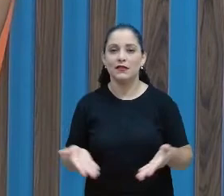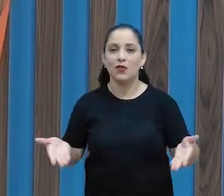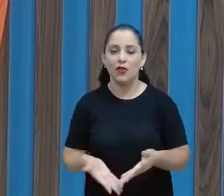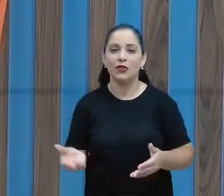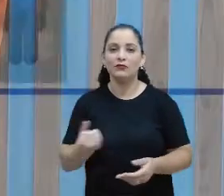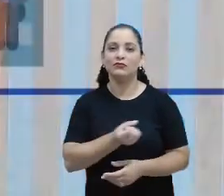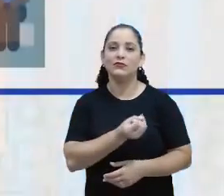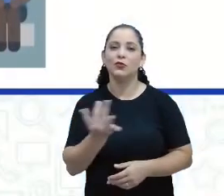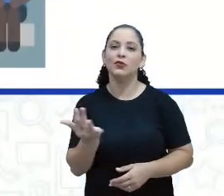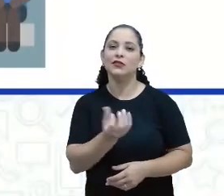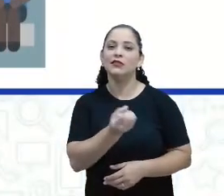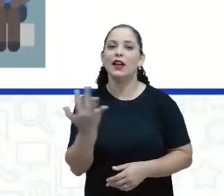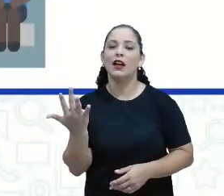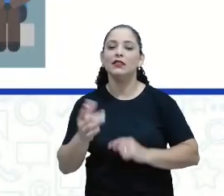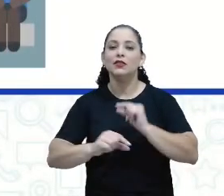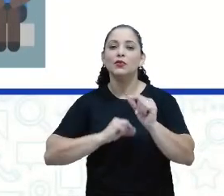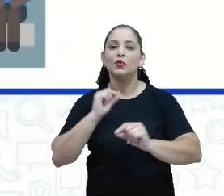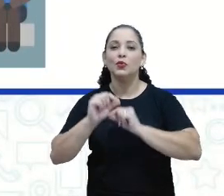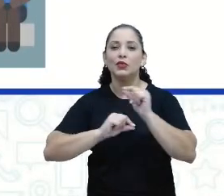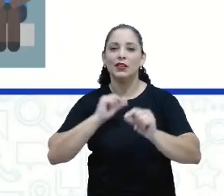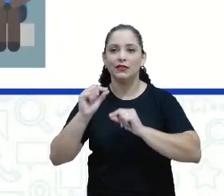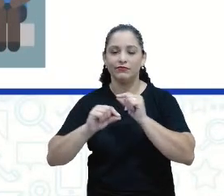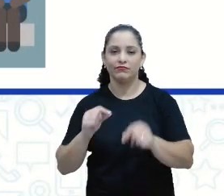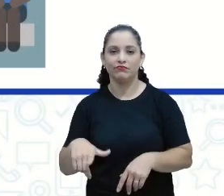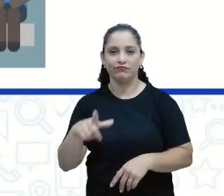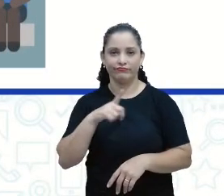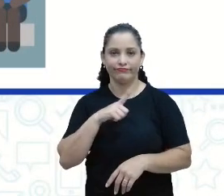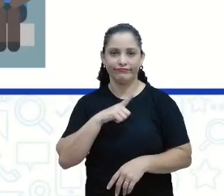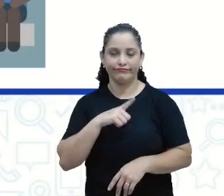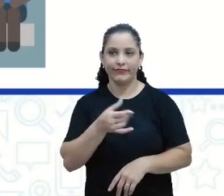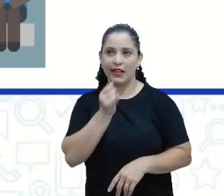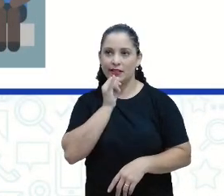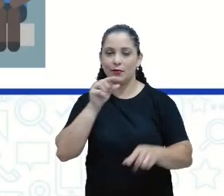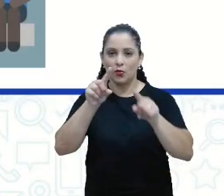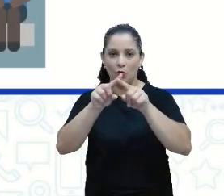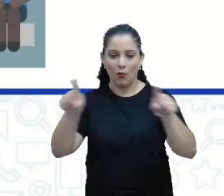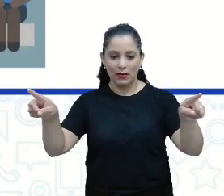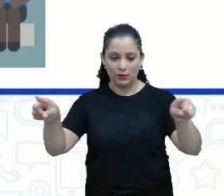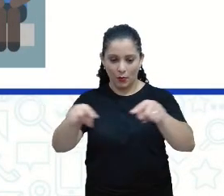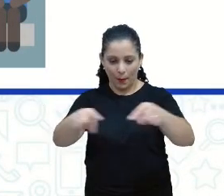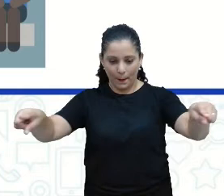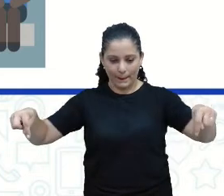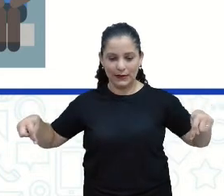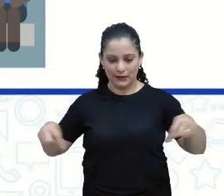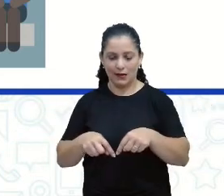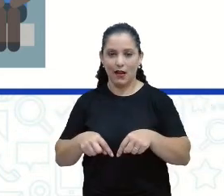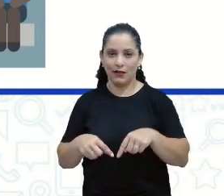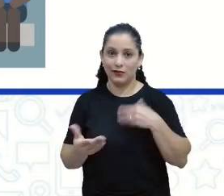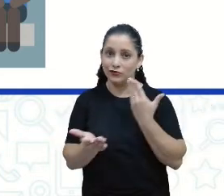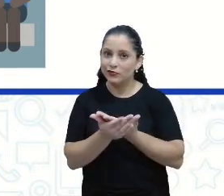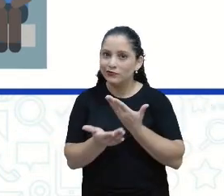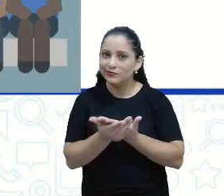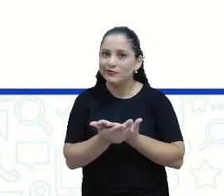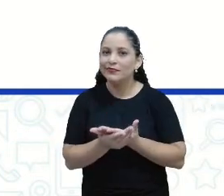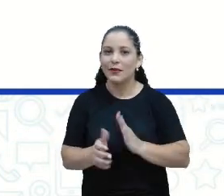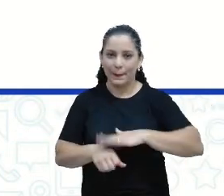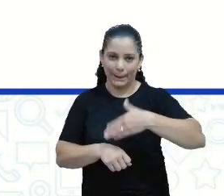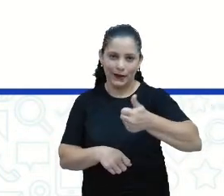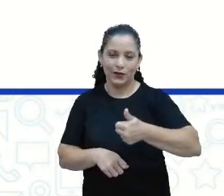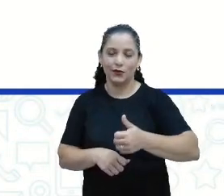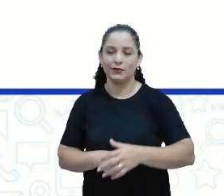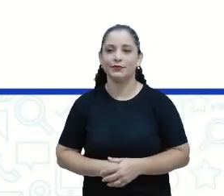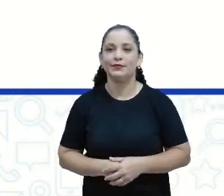uma quantidade, certo? Vamos pegar aí em relação a uma sala de aula, beleza? Aí já fica melhor.